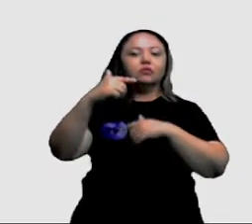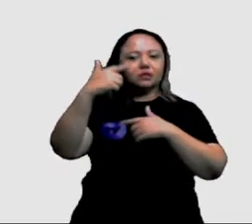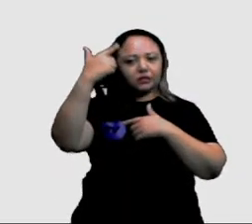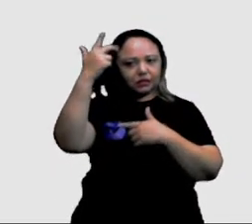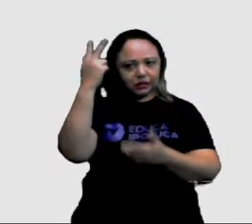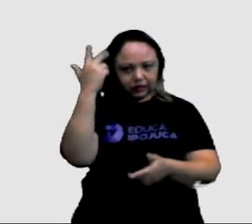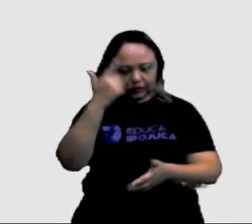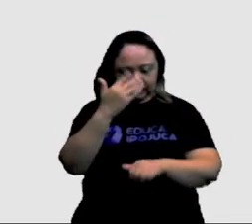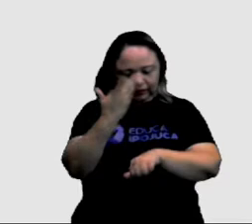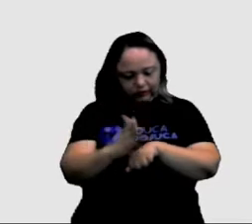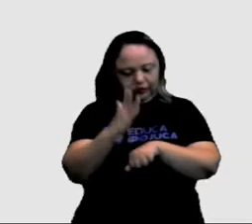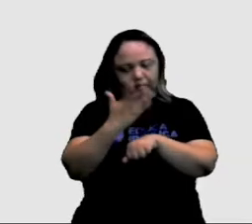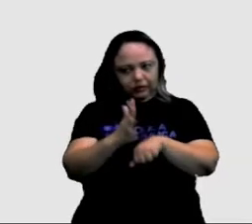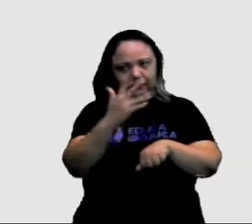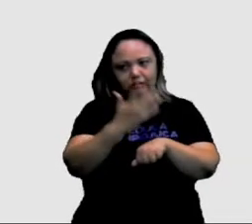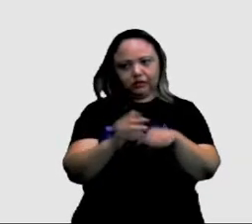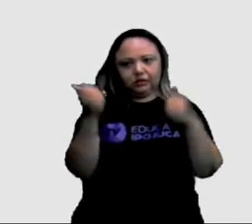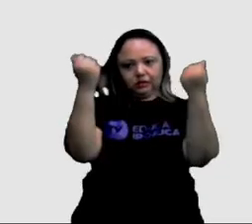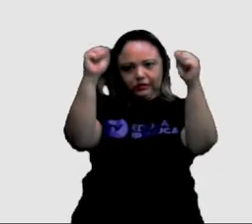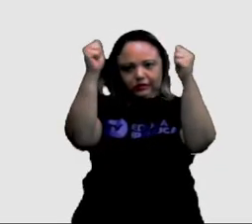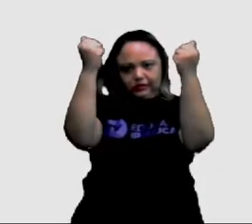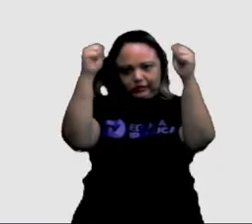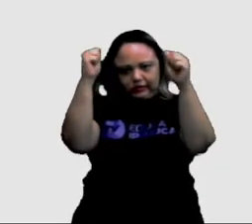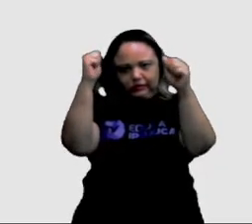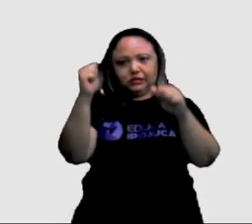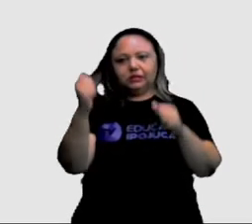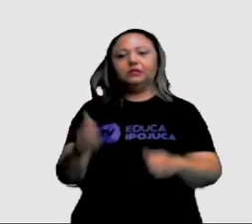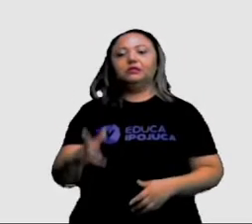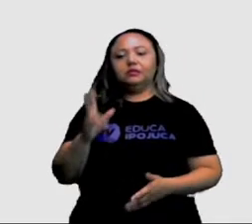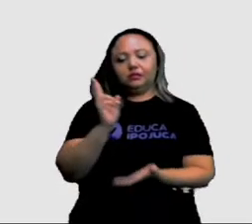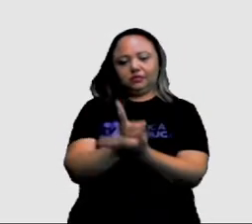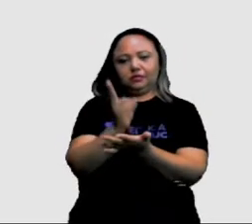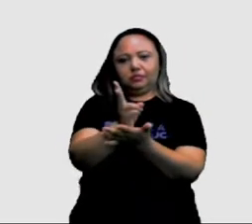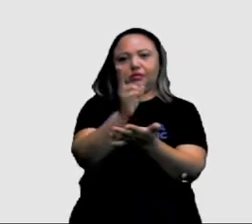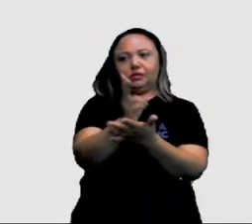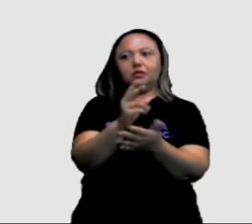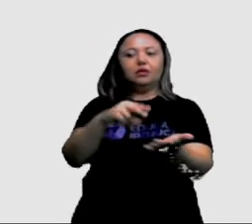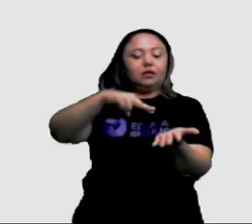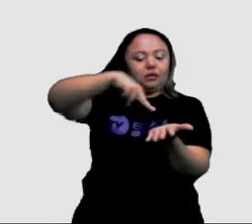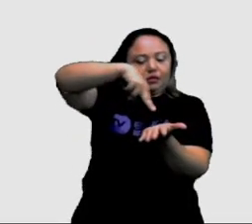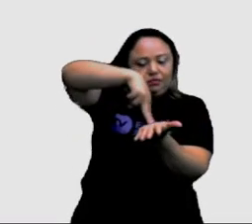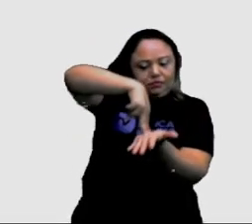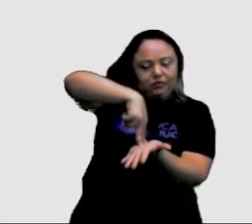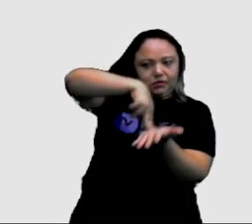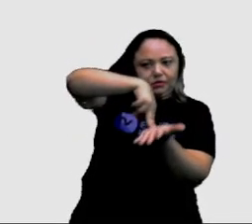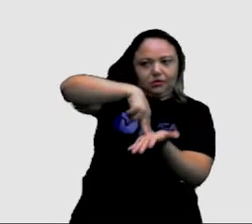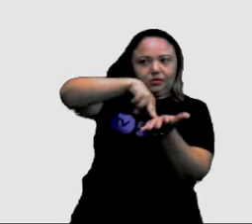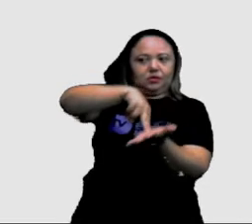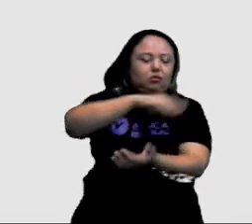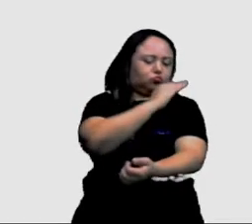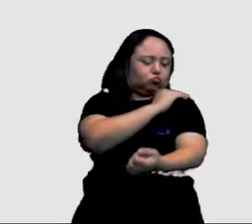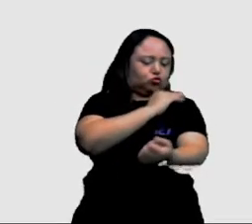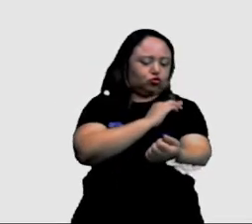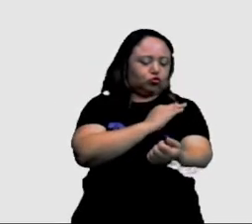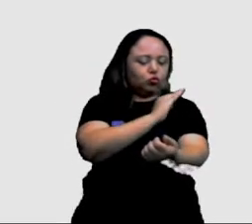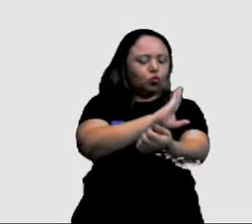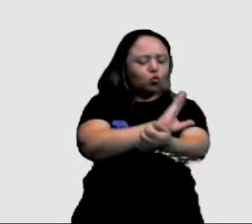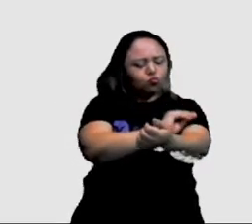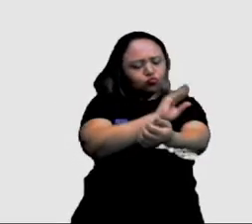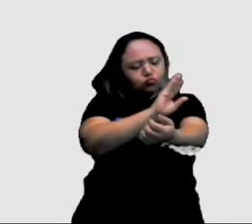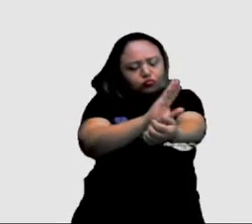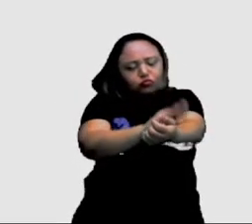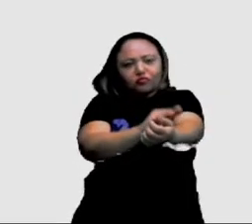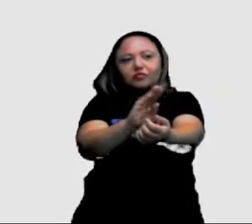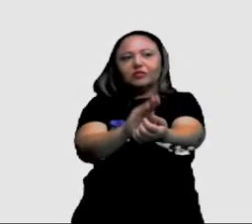um exercício e de forma que vai gerar uma resistência na musculatura específica. Seus